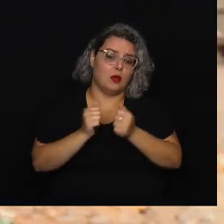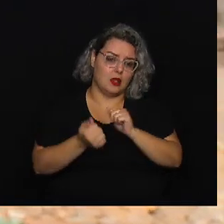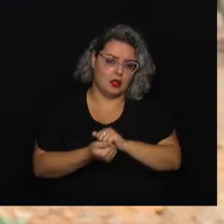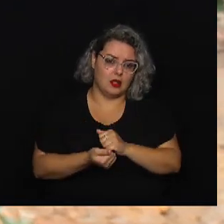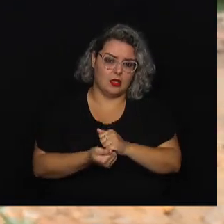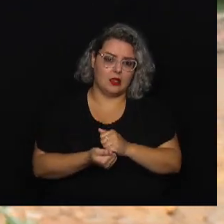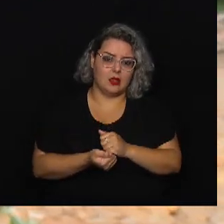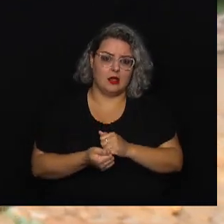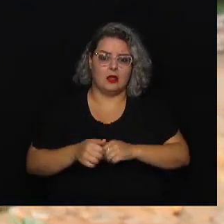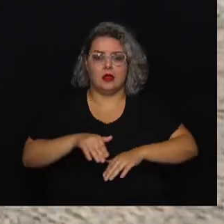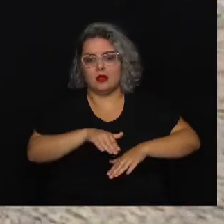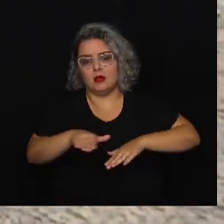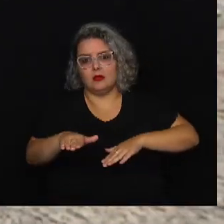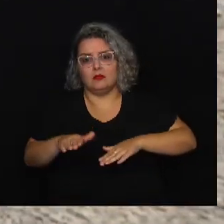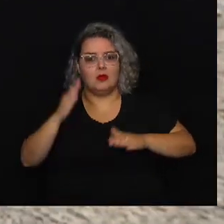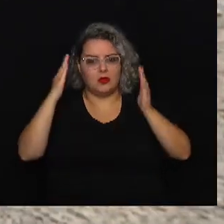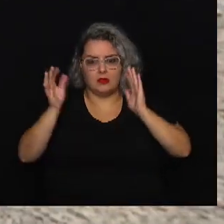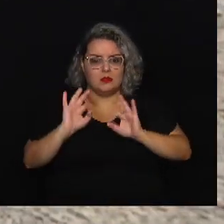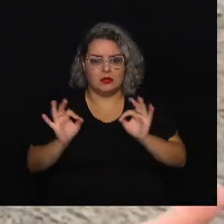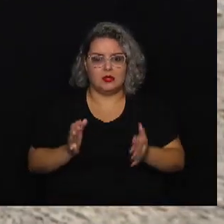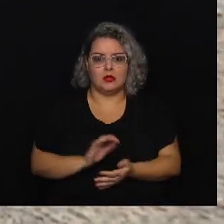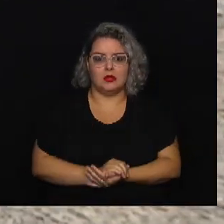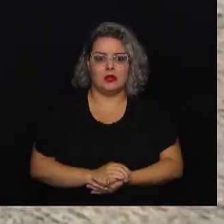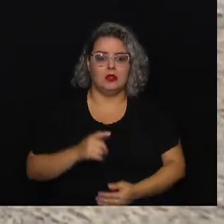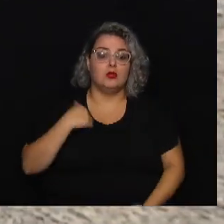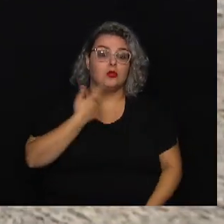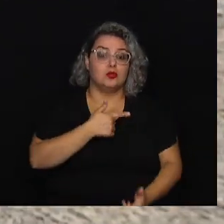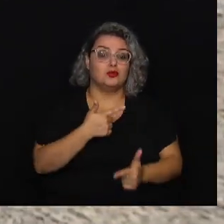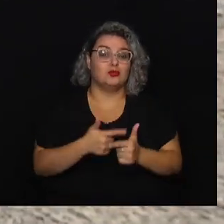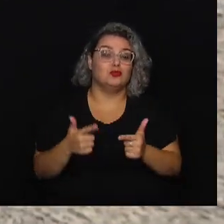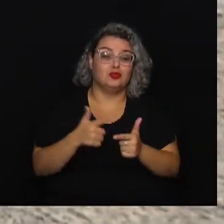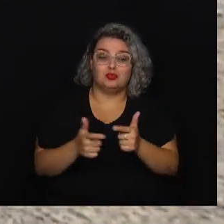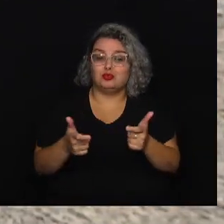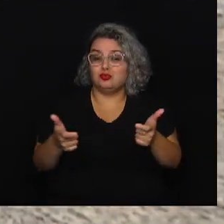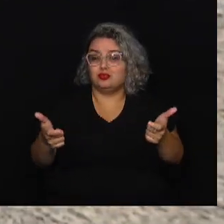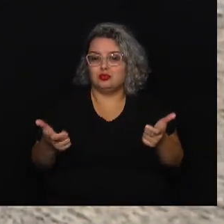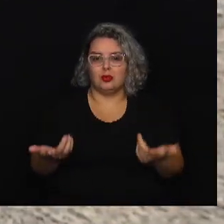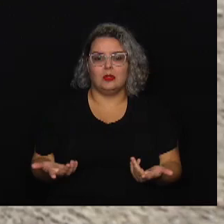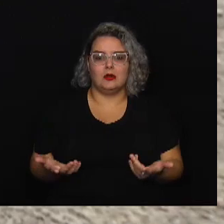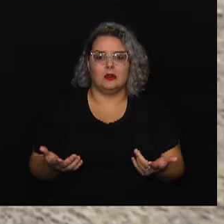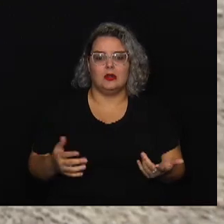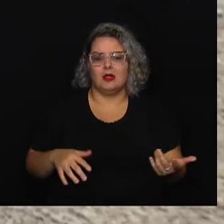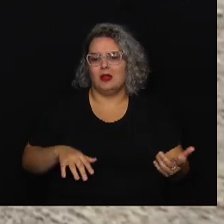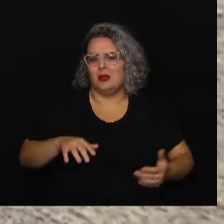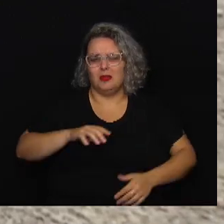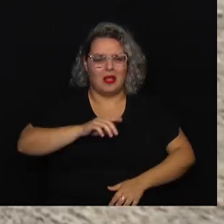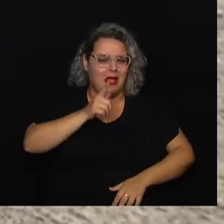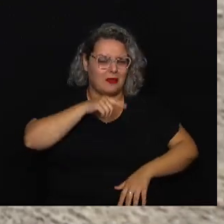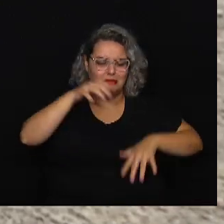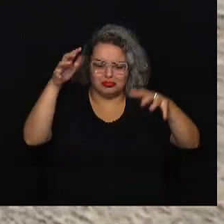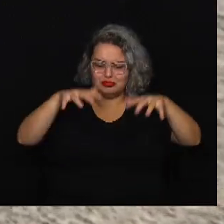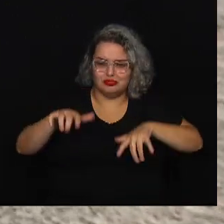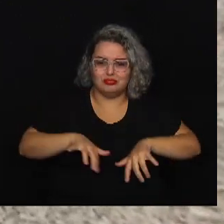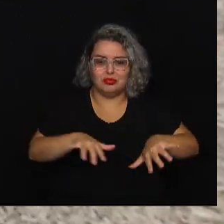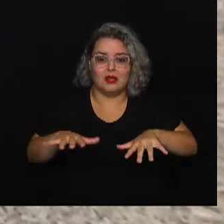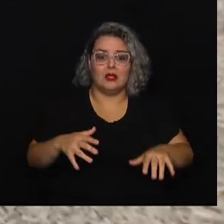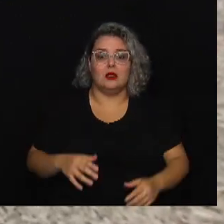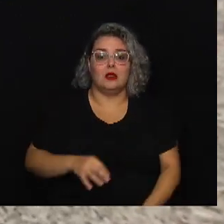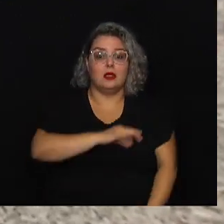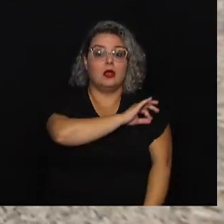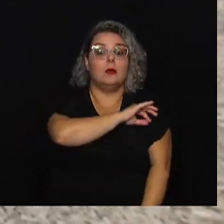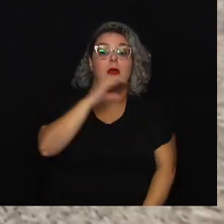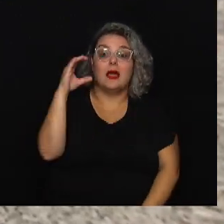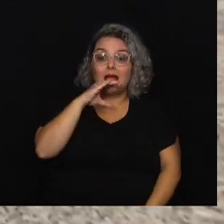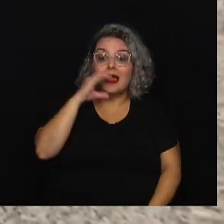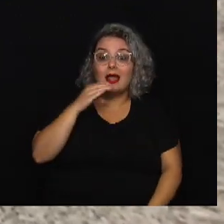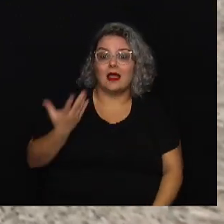vir para aqui, que aqui não descia ônibus nem nada. A gente estava com um problemaço aqui, porque tinha muita água para todo quanto é lado. E eu vi que a prefeitura agiu bastante rápido aqui, né? Tá